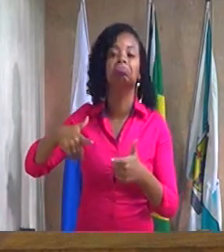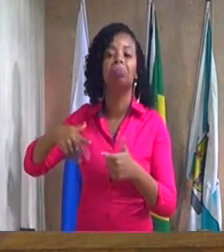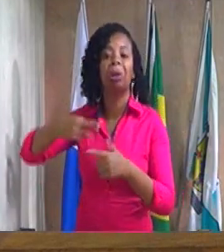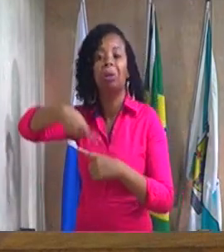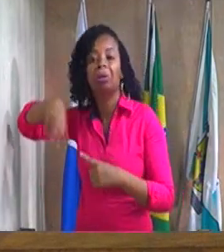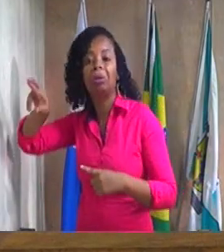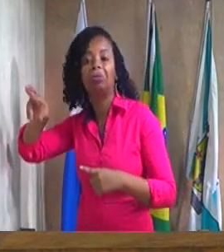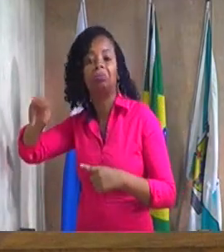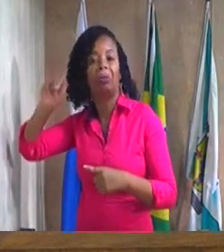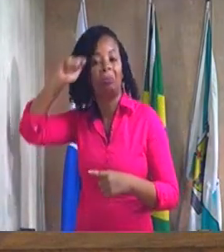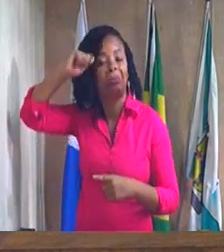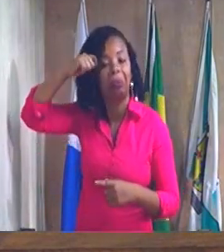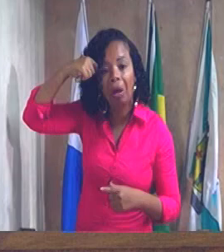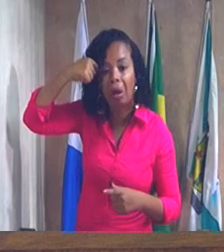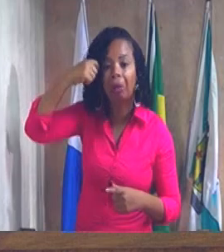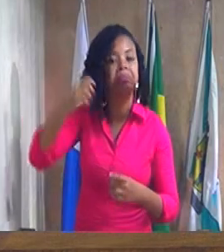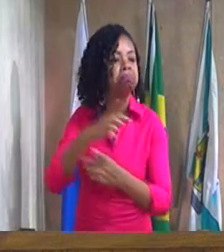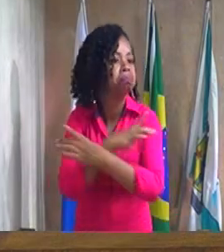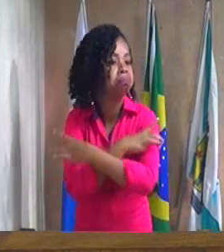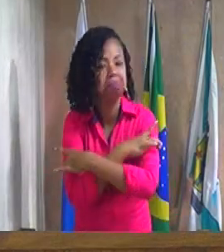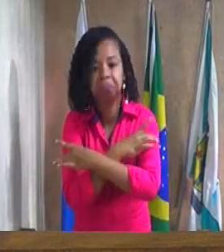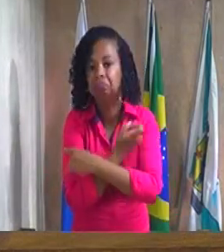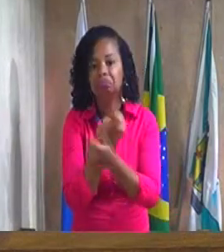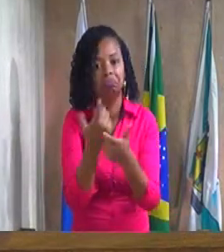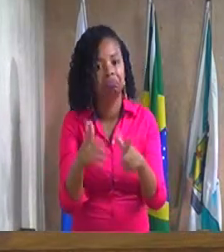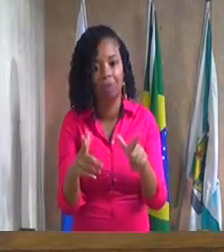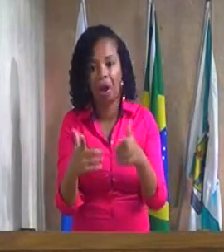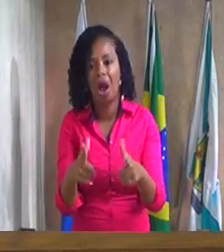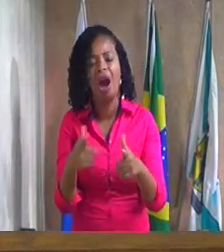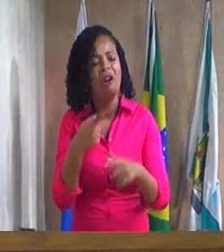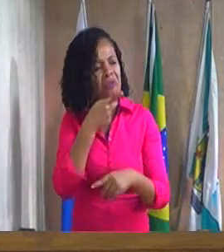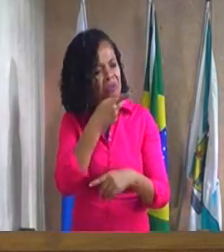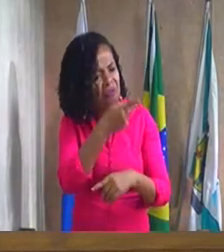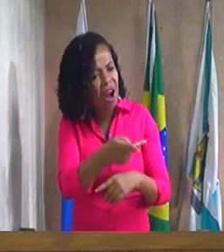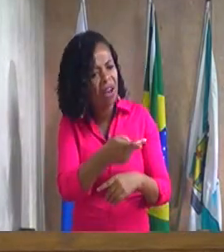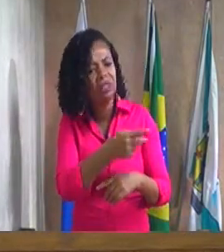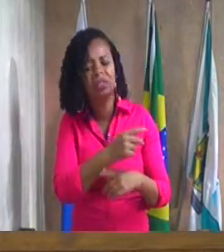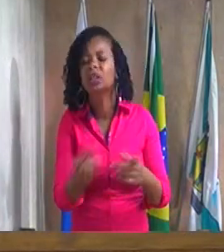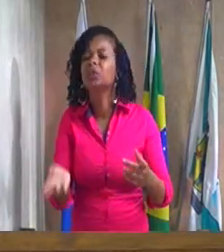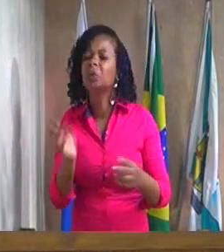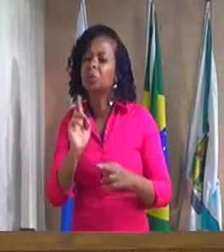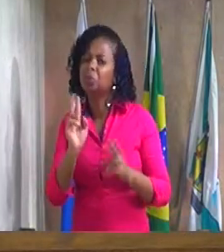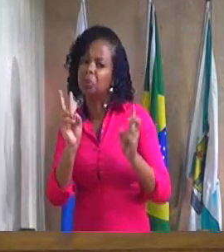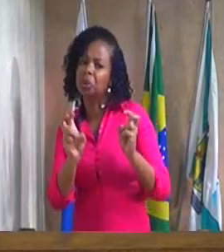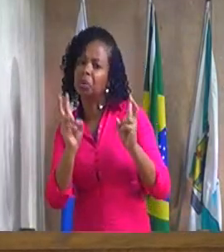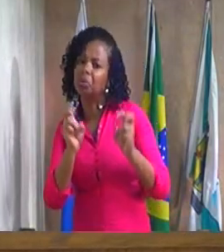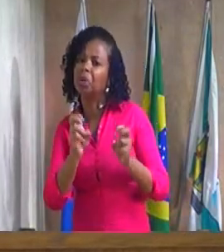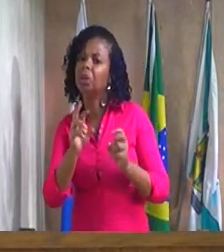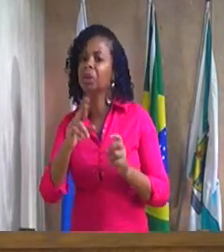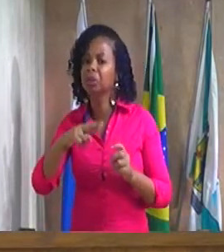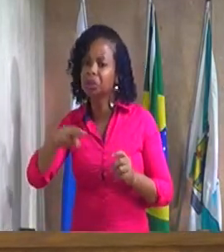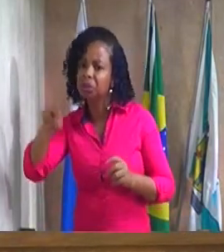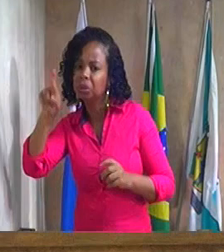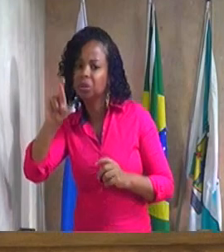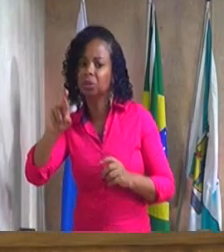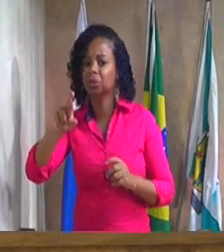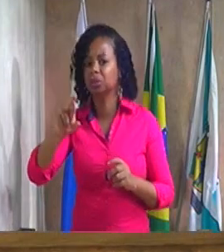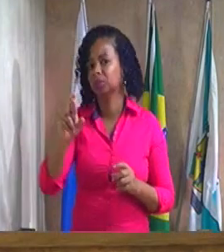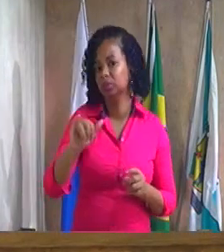Então, a religião fala de credo religioso, beleza, muito bem. Agora, a